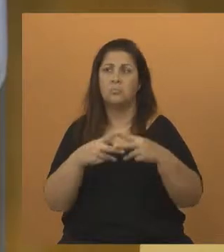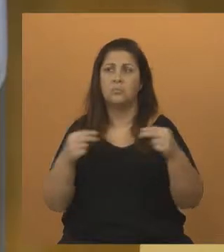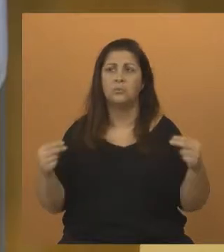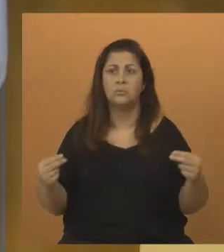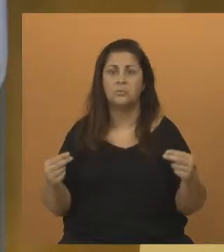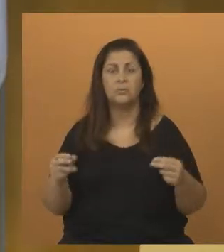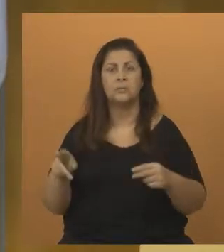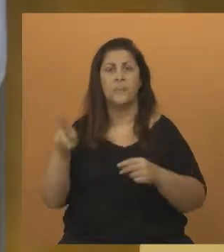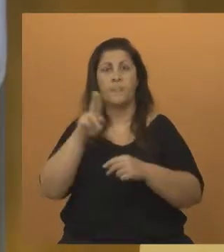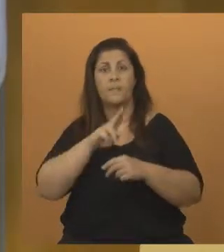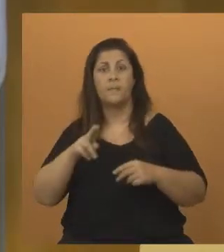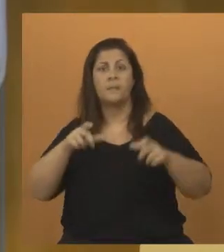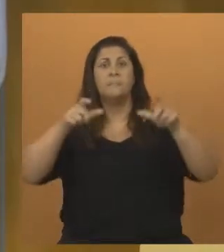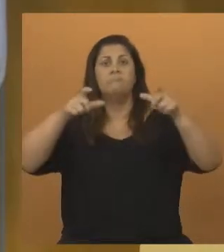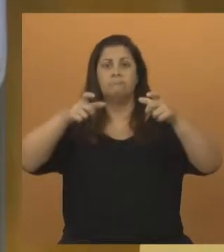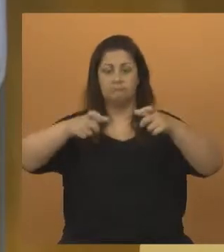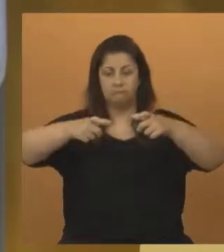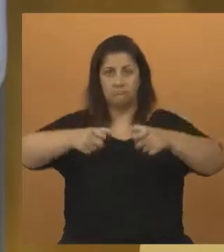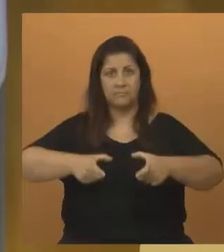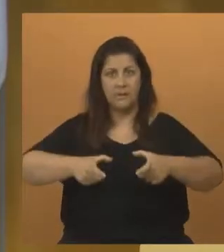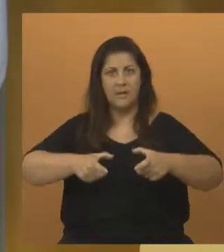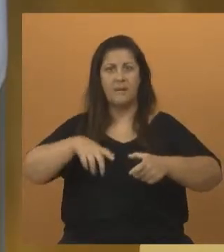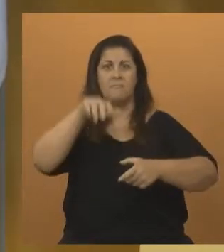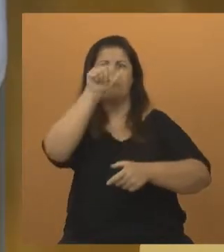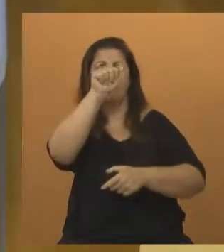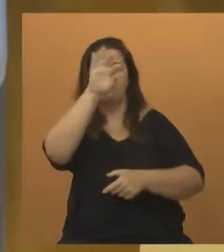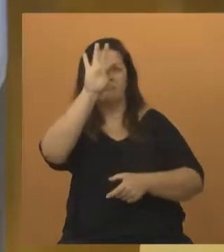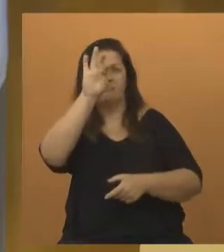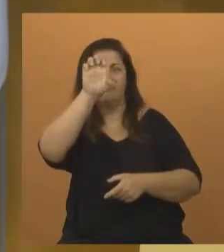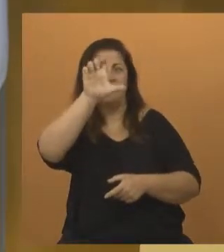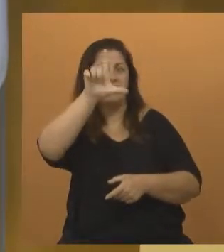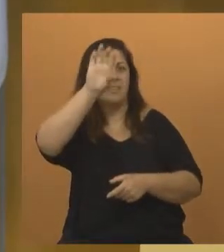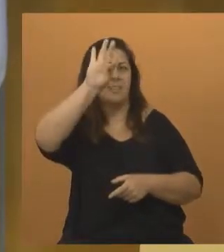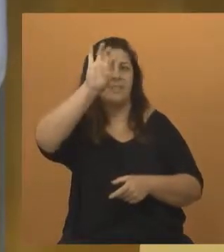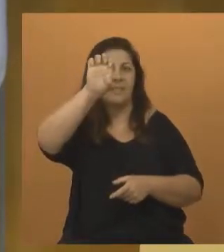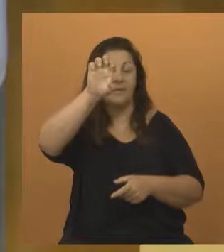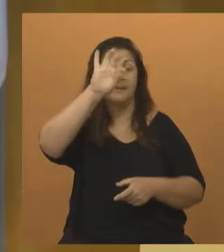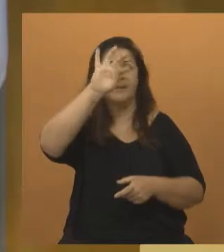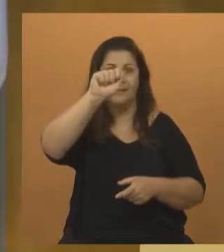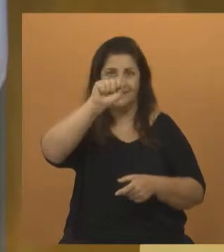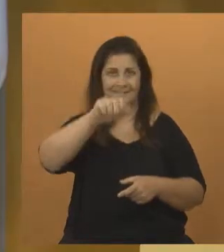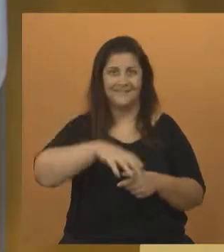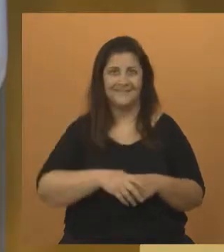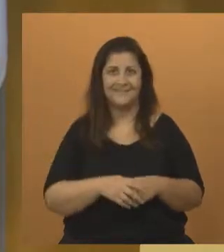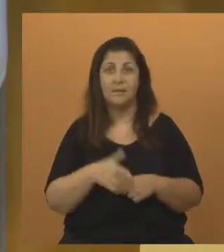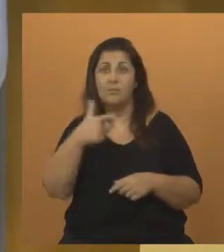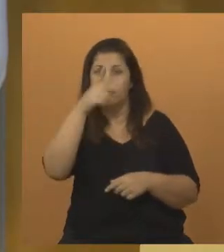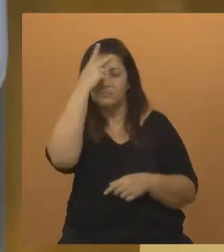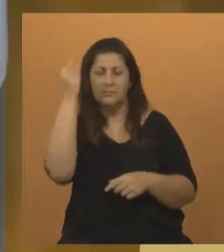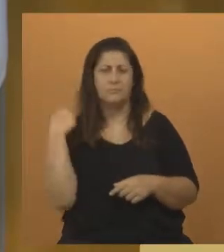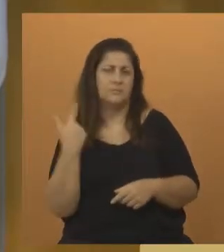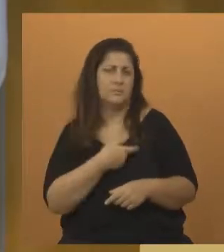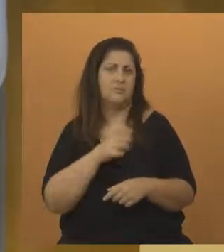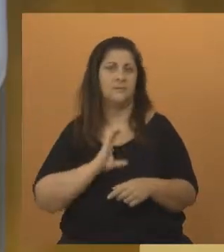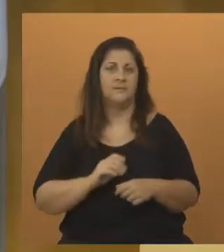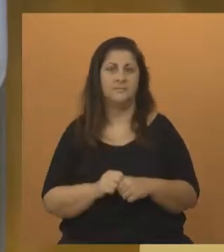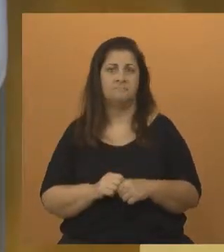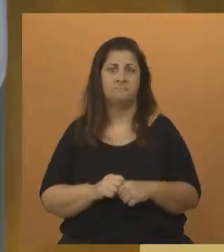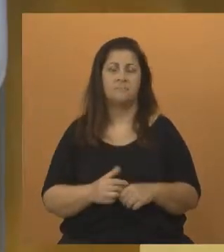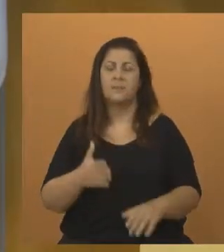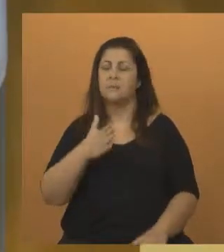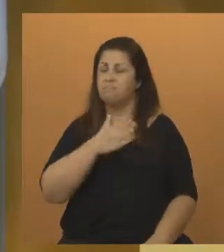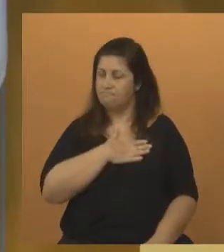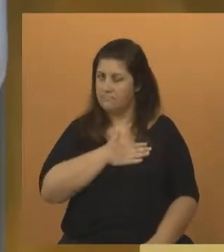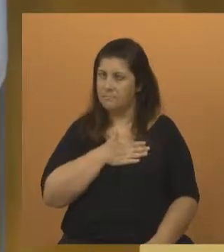a utilização desses espaços por atletas, por pessoas da nossa cidade. Então, minha gente, para mim, é